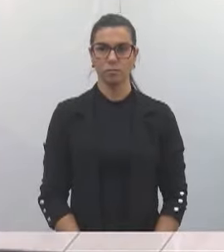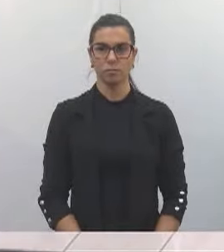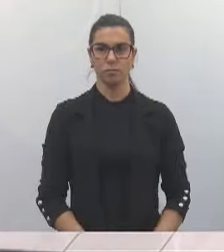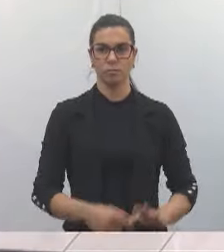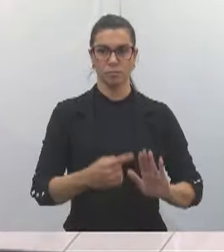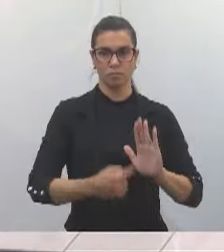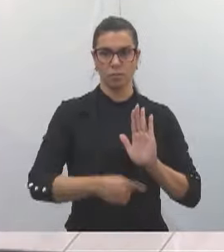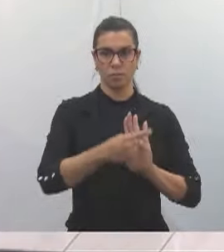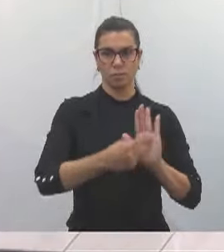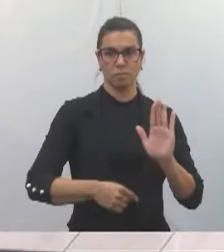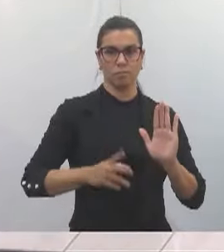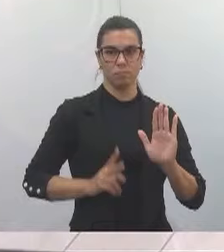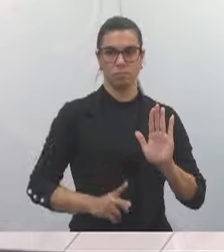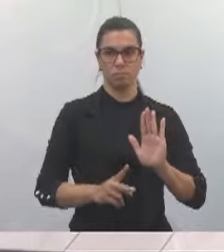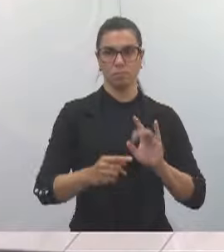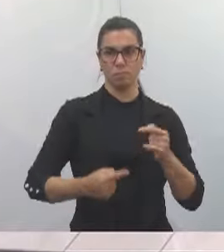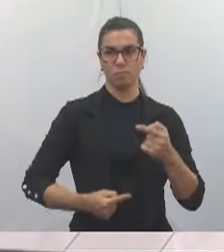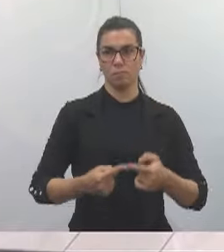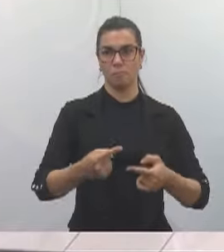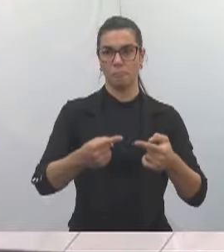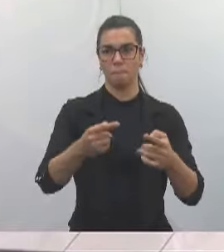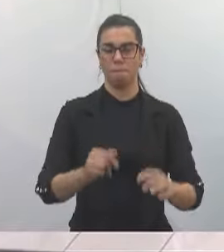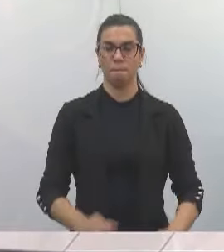O veto continua em discussão.